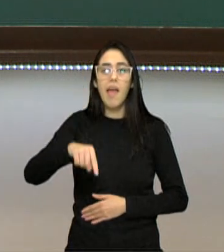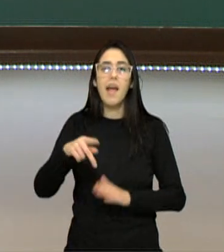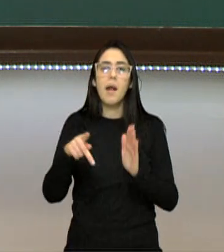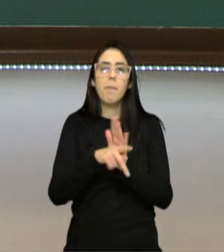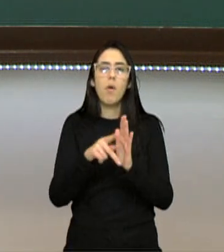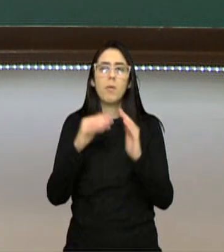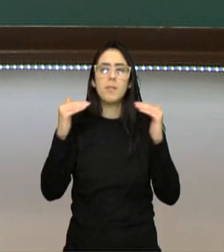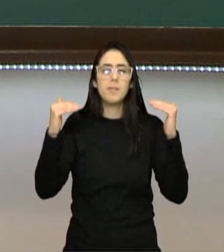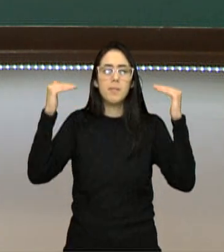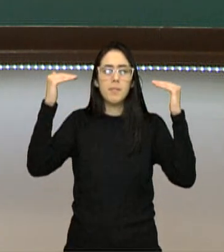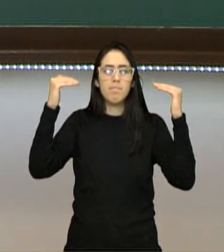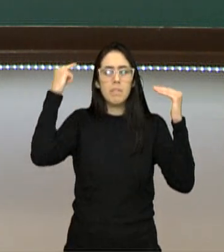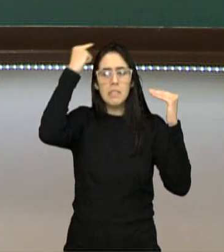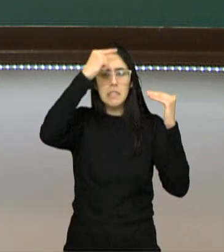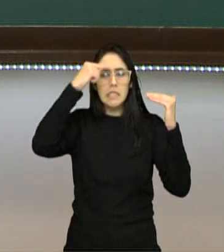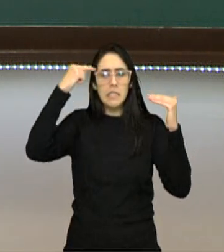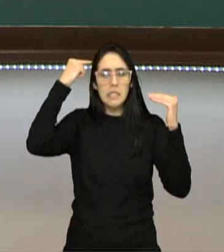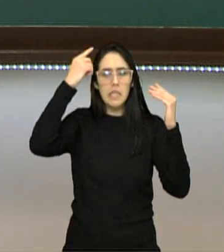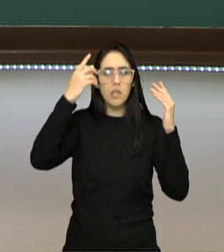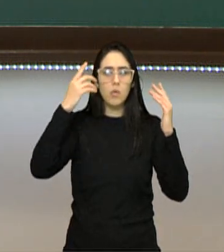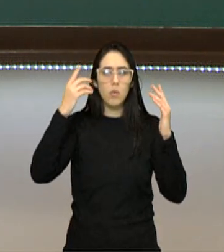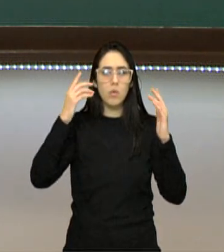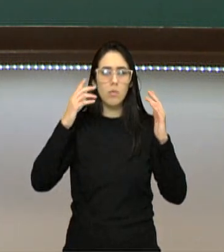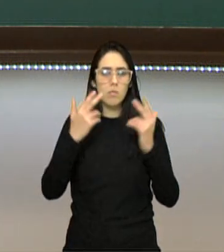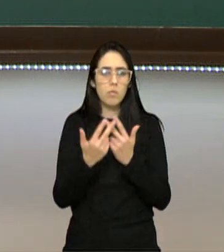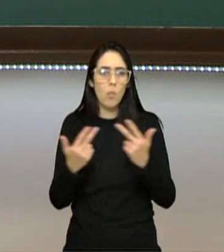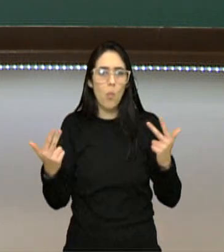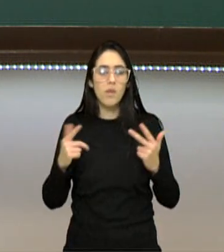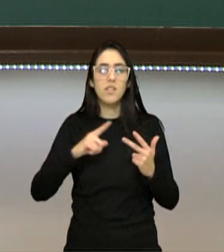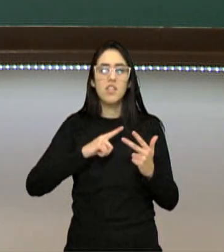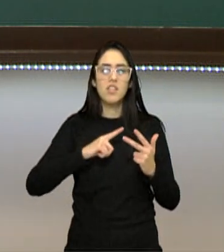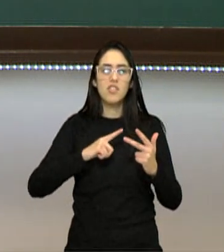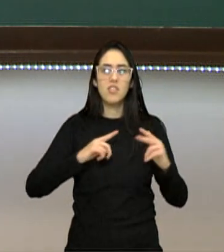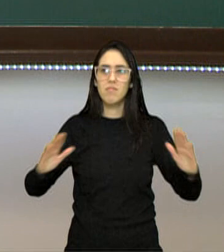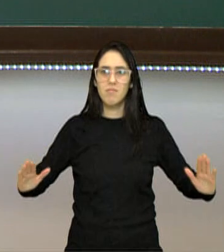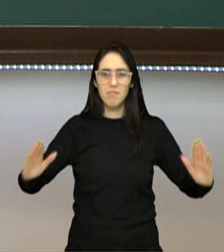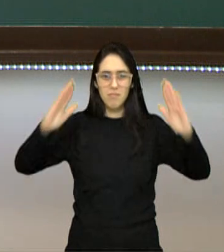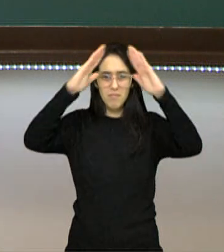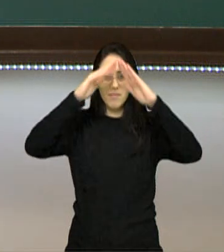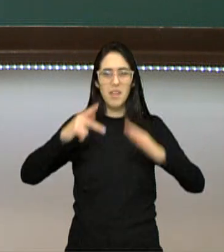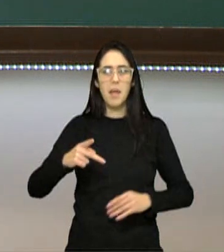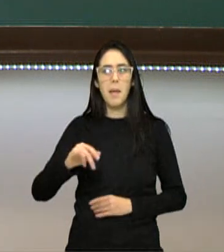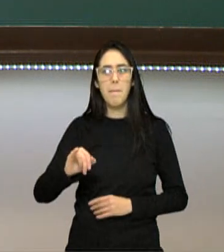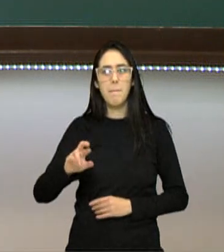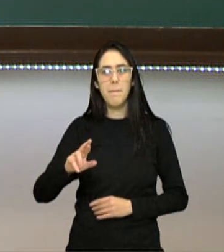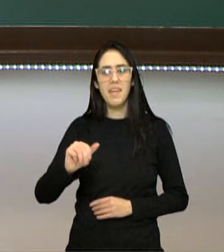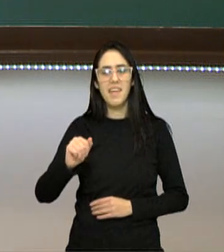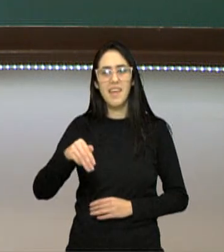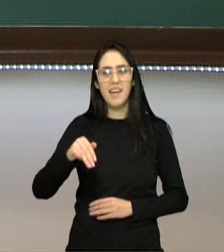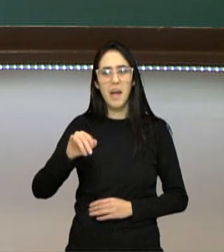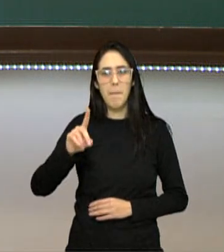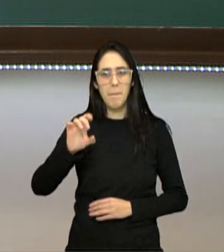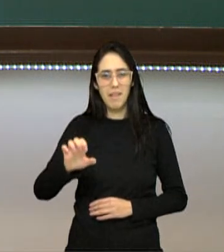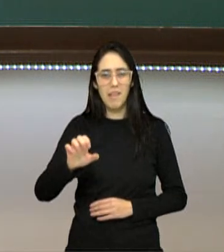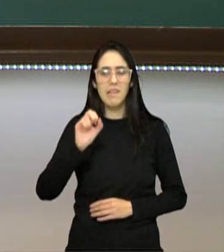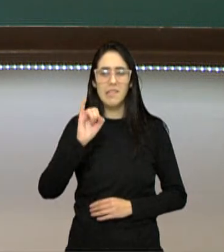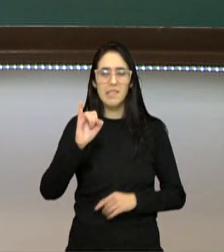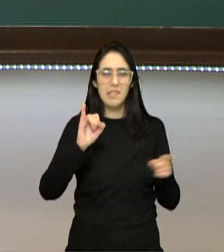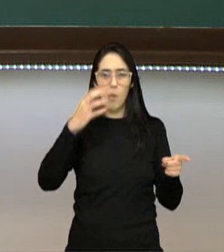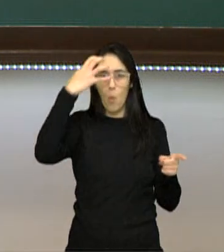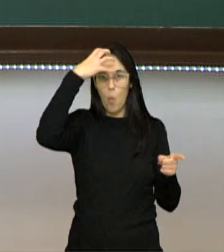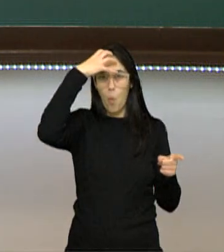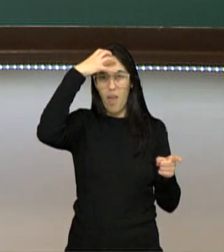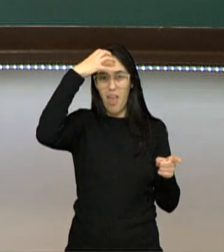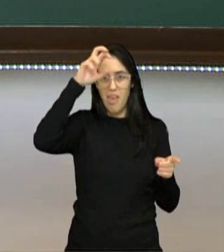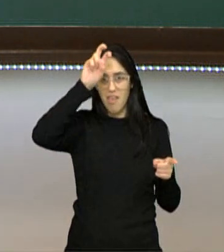sagrado. E nas pirâmides que eram reservadas para o enterro dos faraós, né?